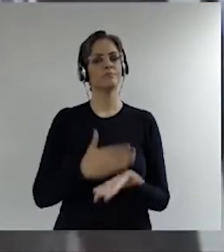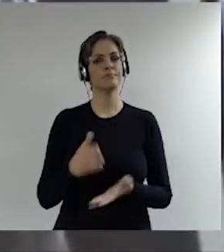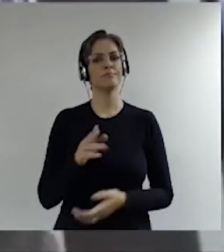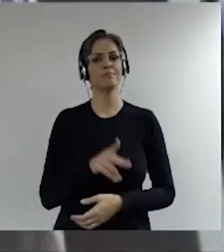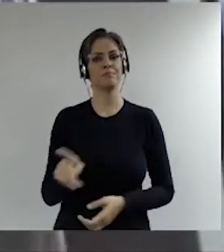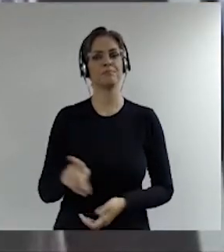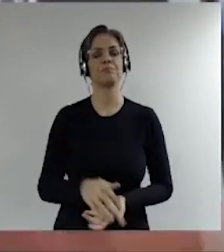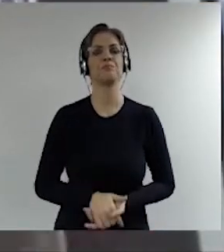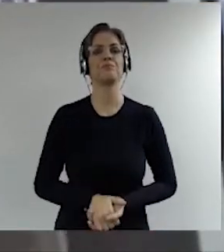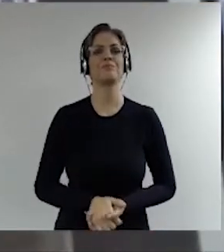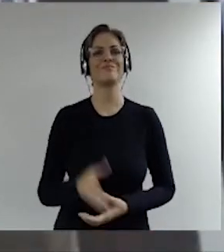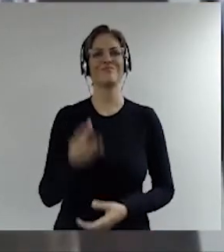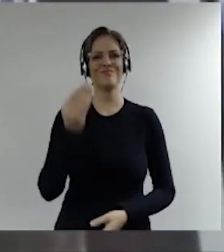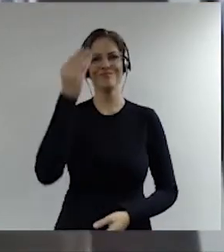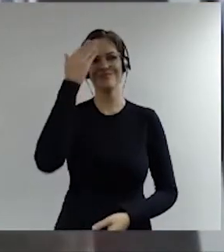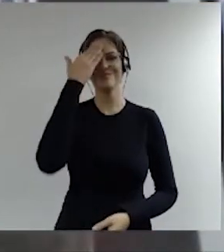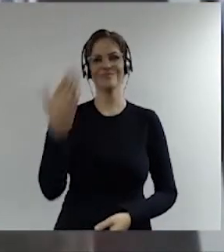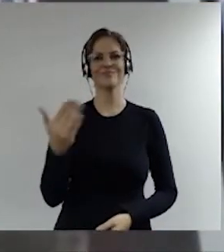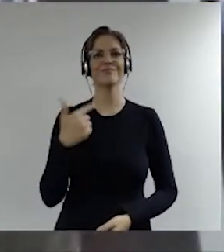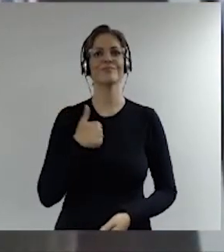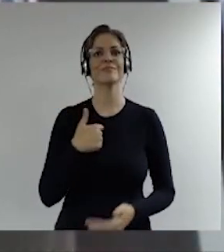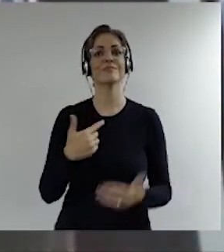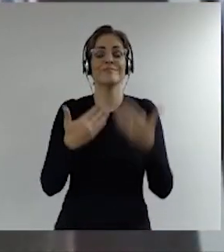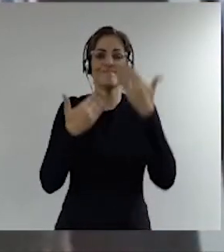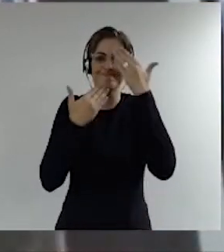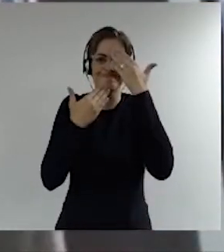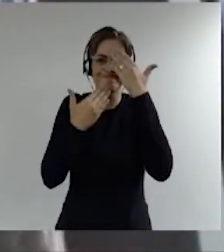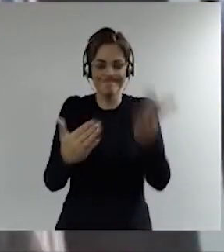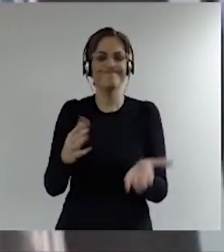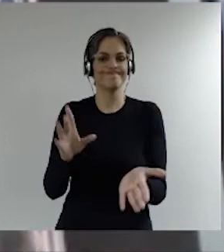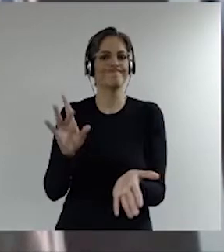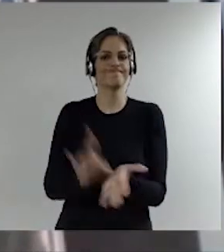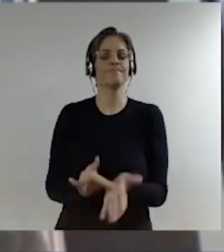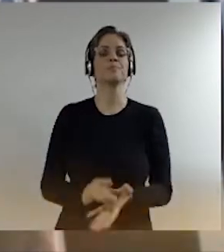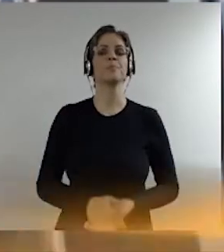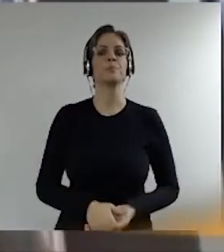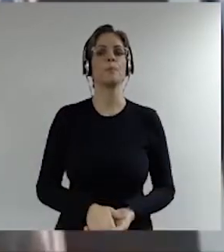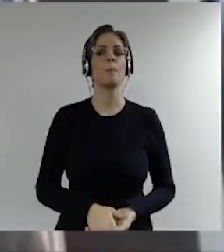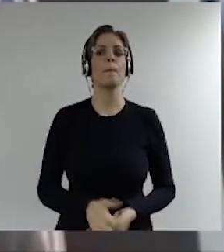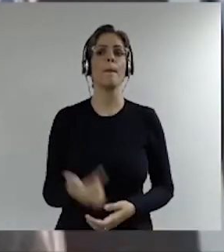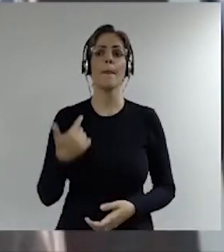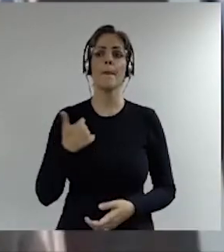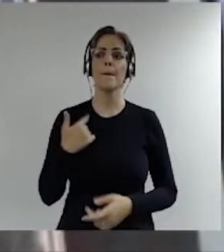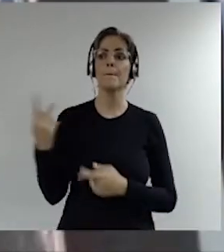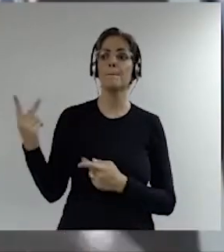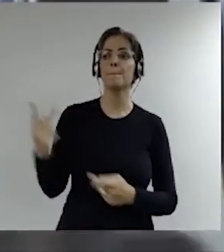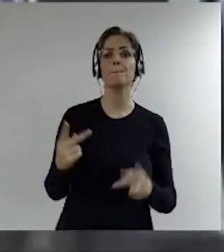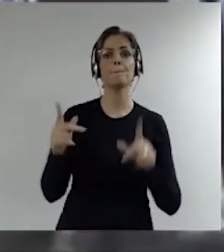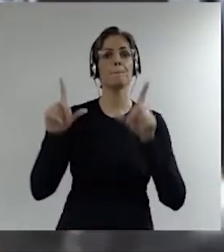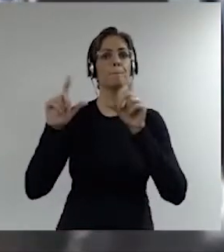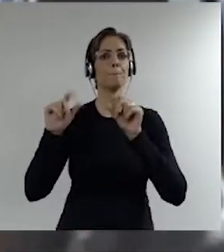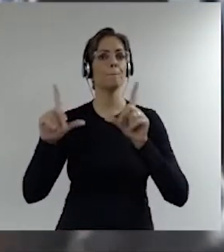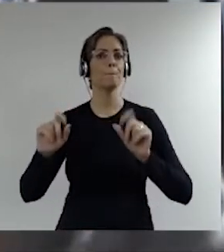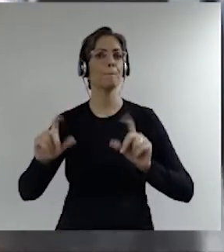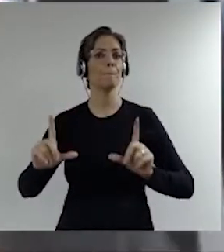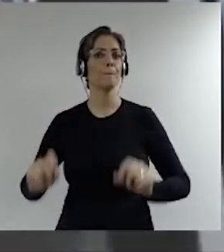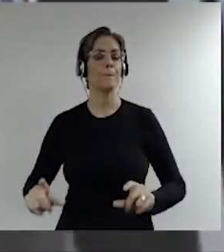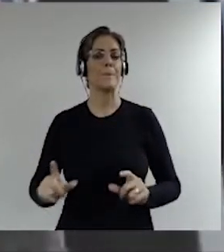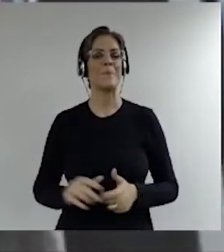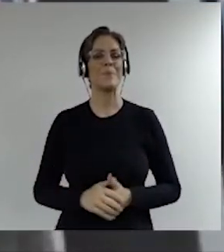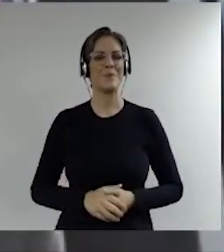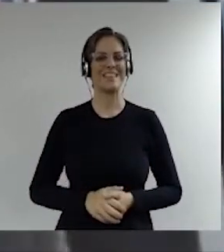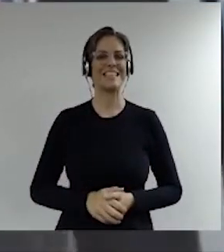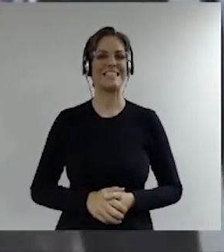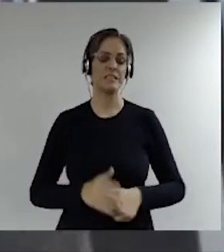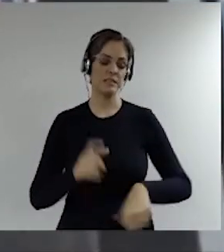Muito obrigada, eu queria agradecer o convite. Eu trouxe uma pequena apresentação e vou já marcar